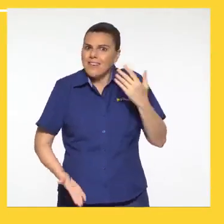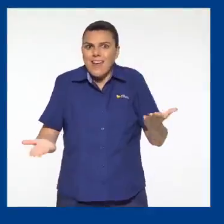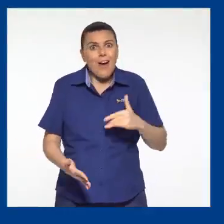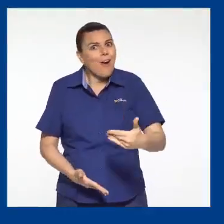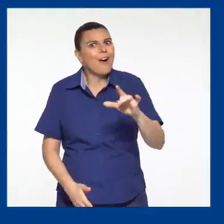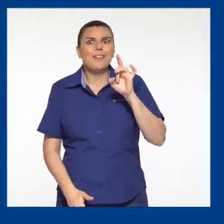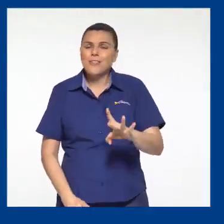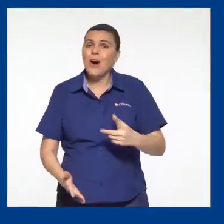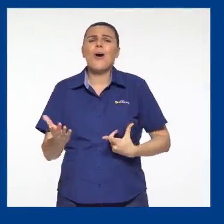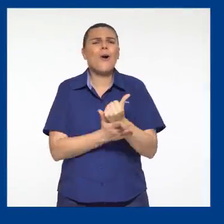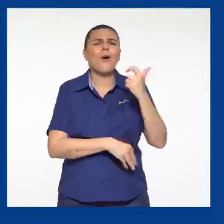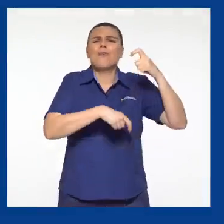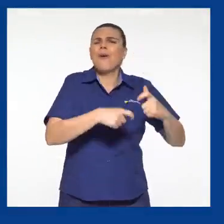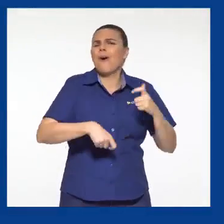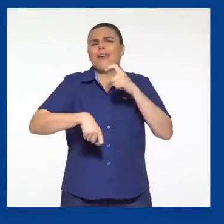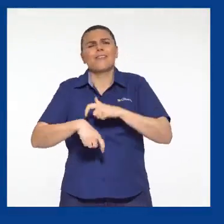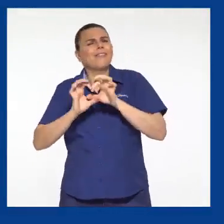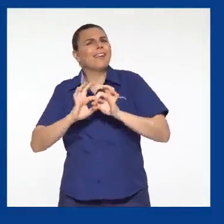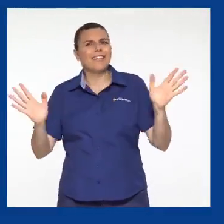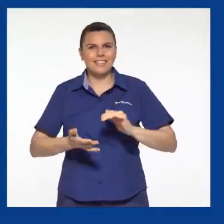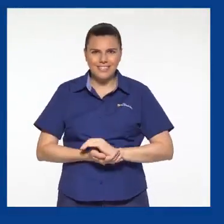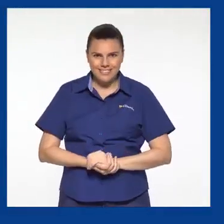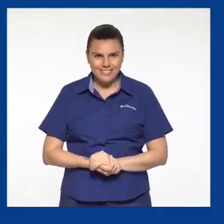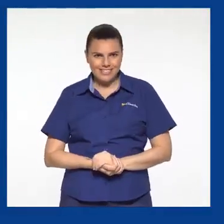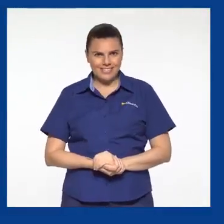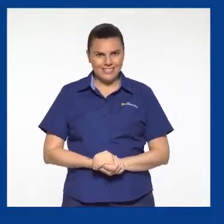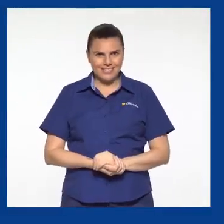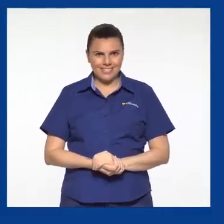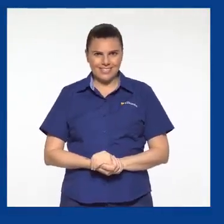só nesta sexta! Compre onde você estiver, a hora que você quiser! Lojas Colombo!